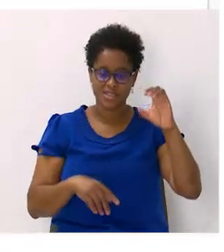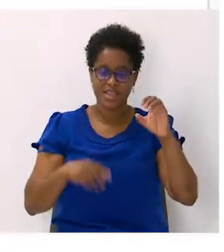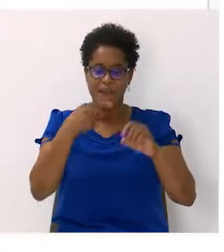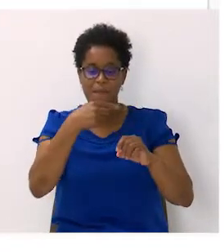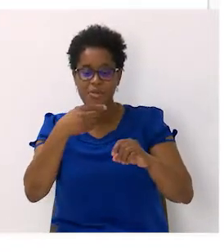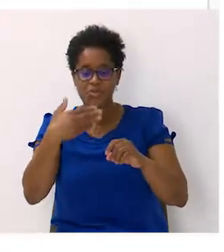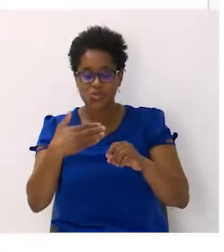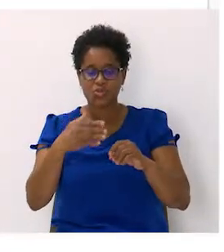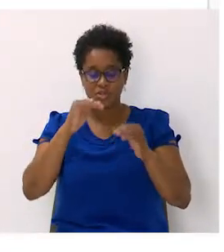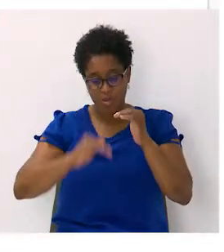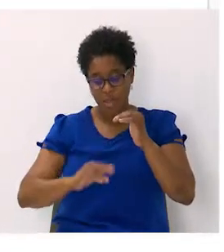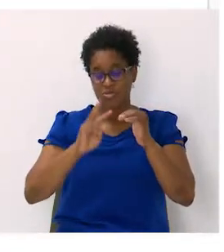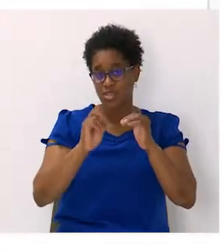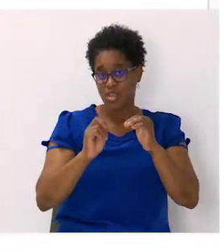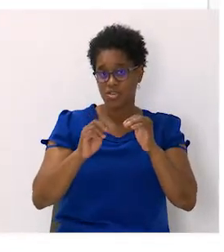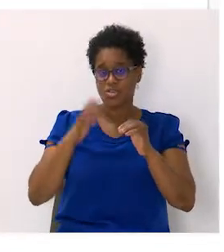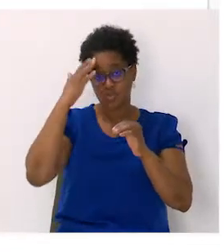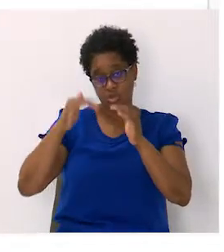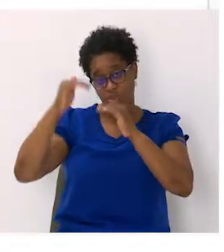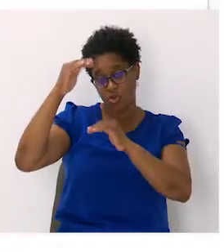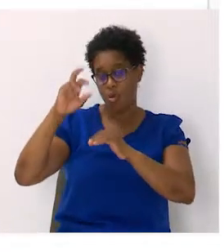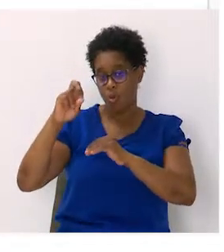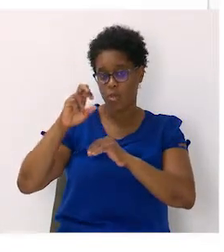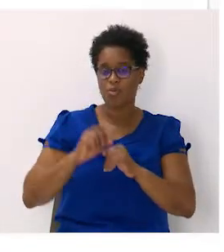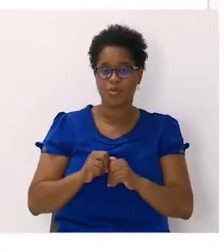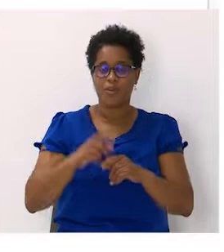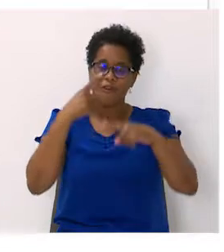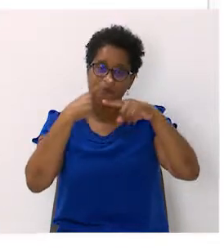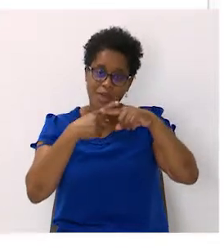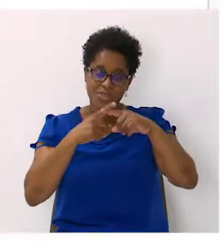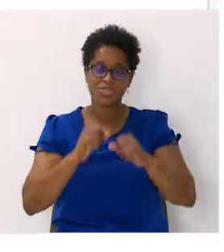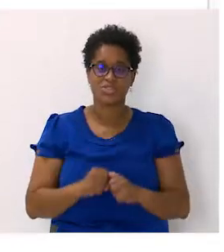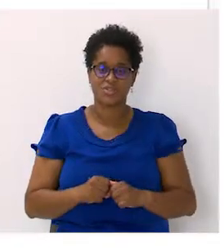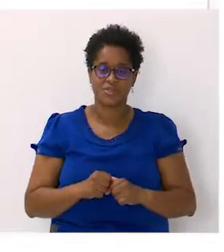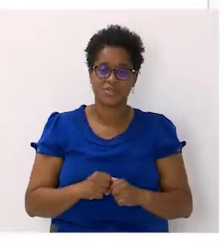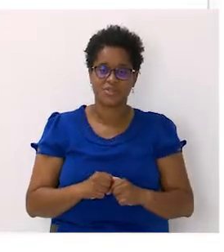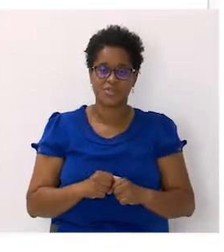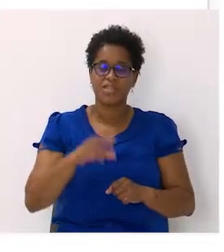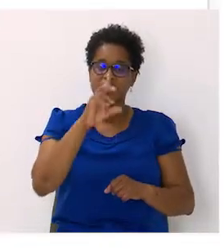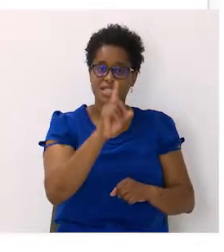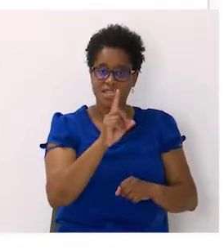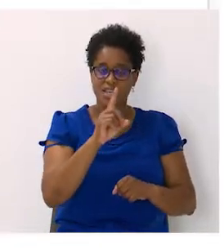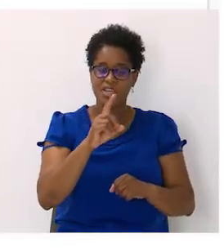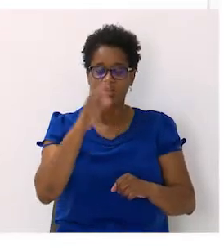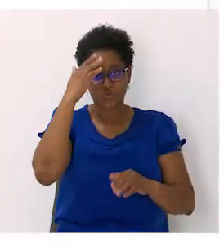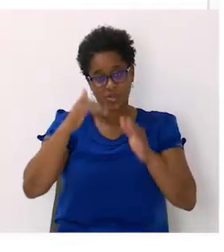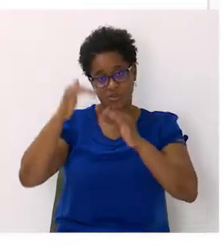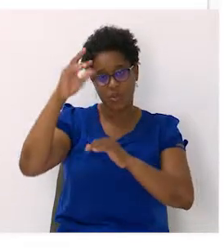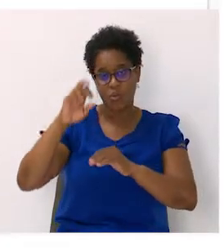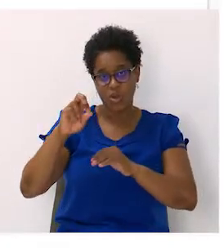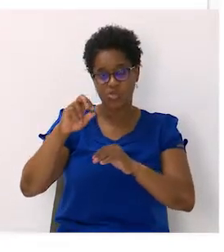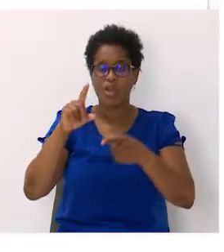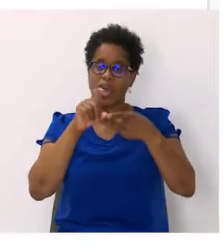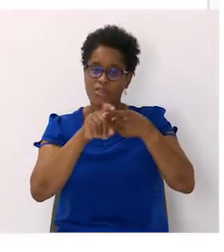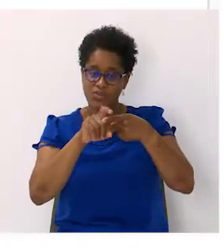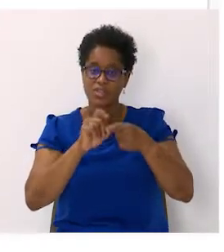menos 1 sobre 3 de expoente 8 vezes 6 de expoente 8